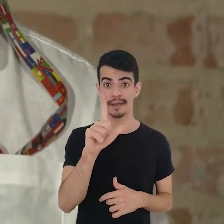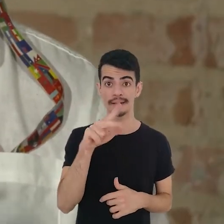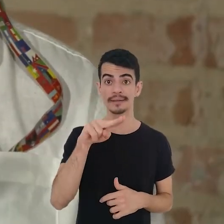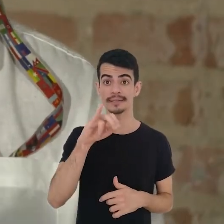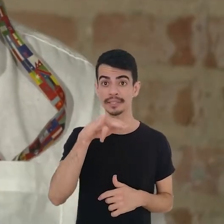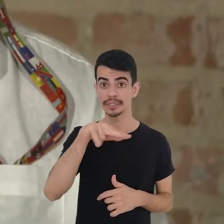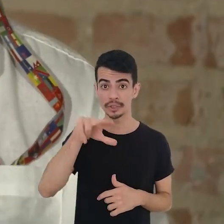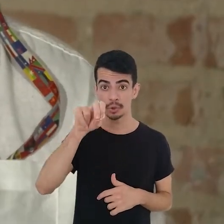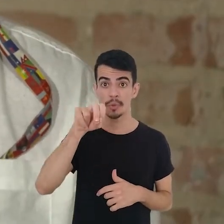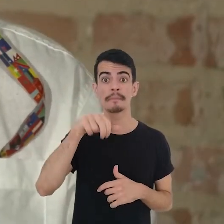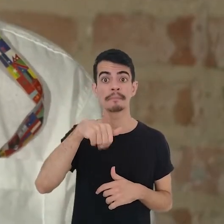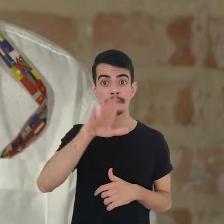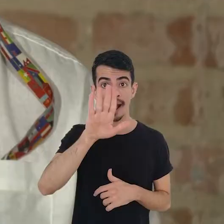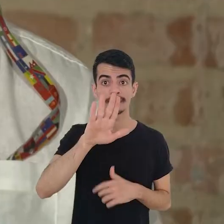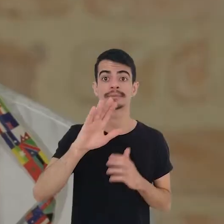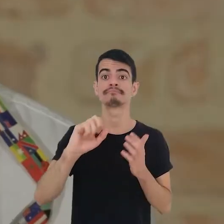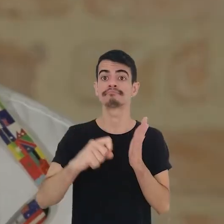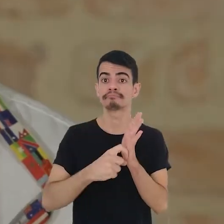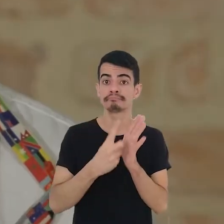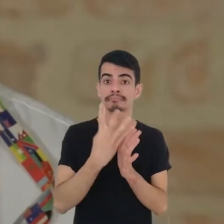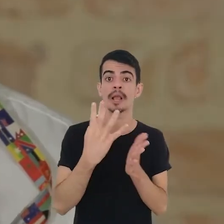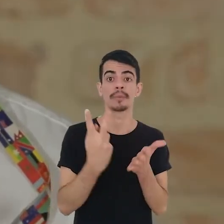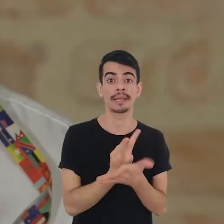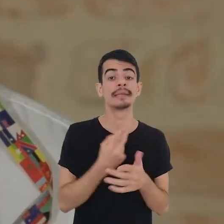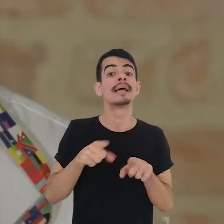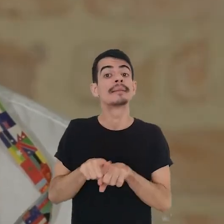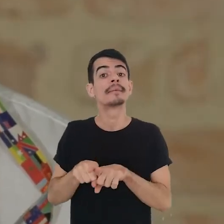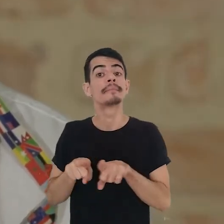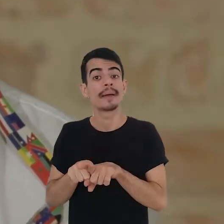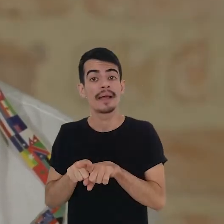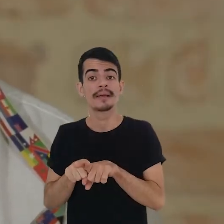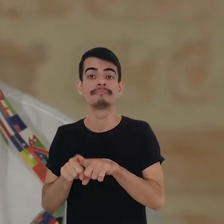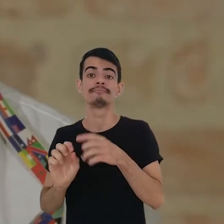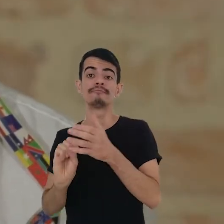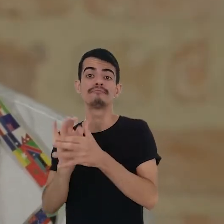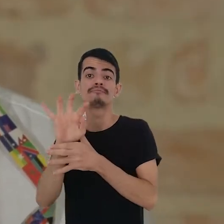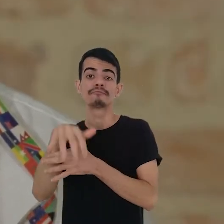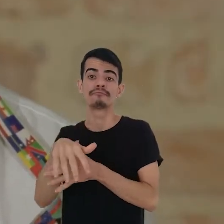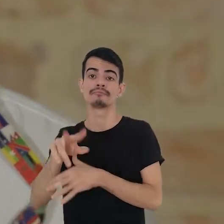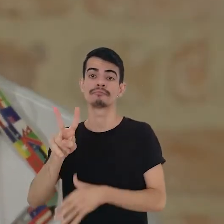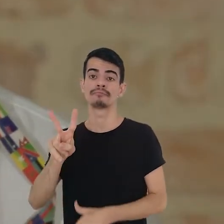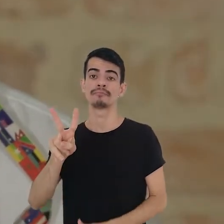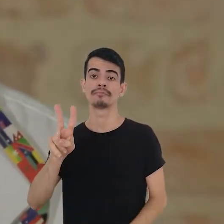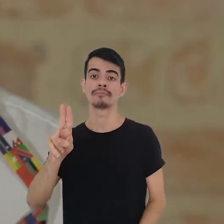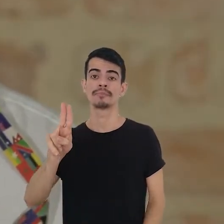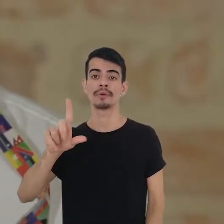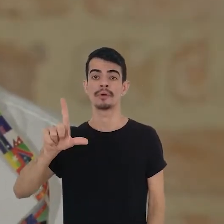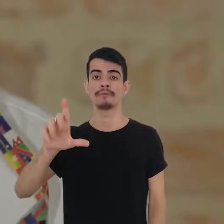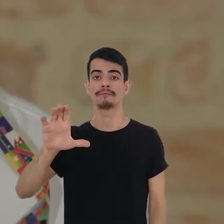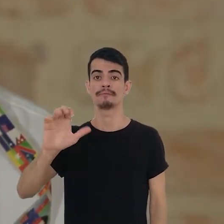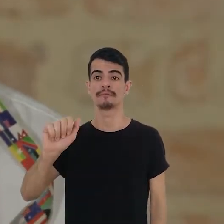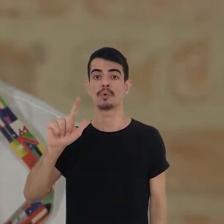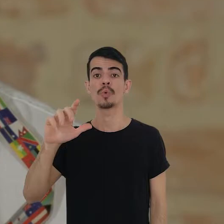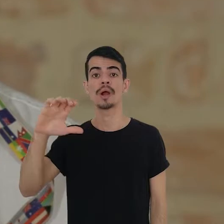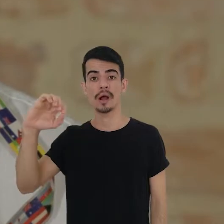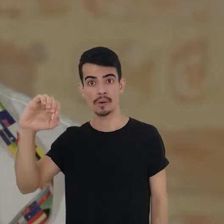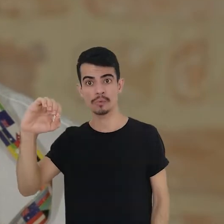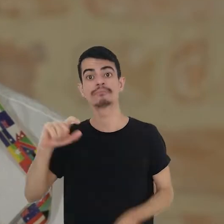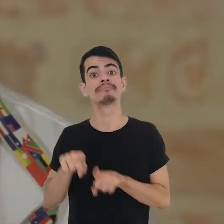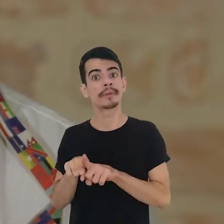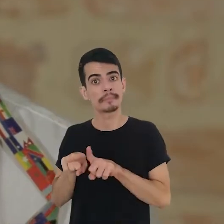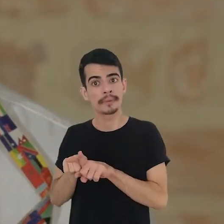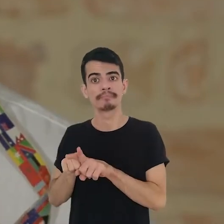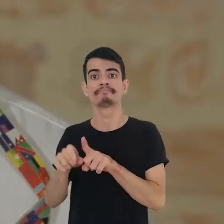o vulcanismo está mais ativo. O vulcanismo é um processo natural que está um pouco longe da realidade que a gente vive, mas ele